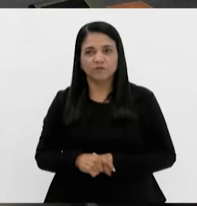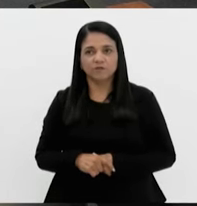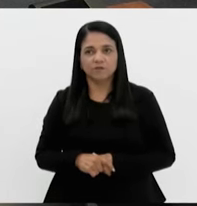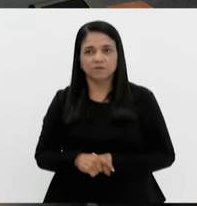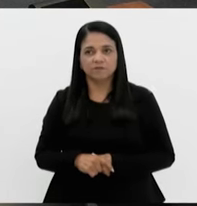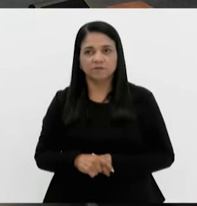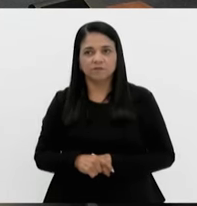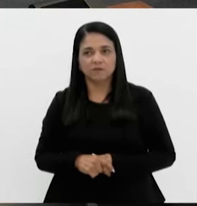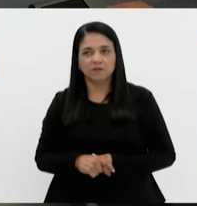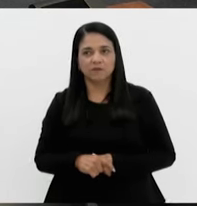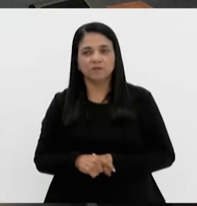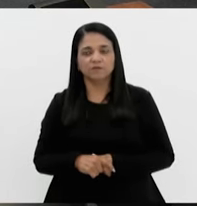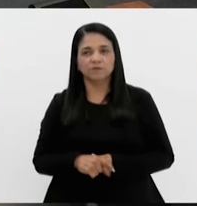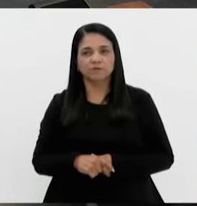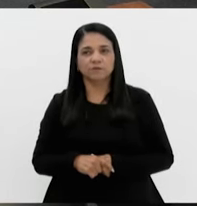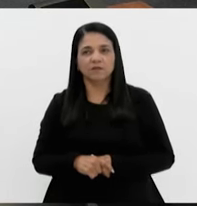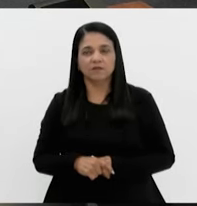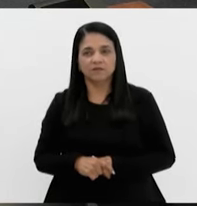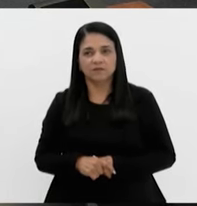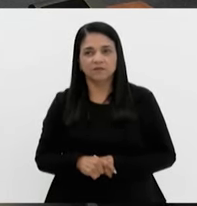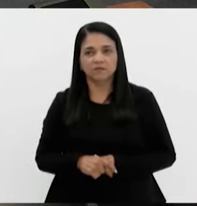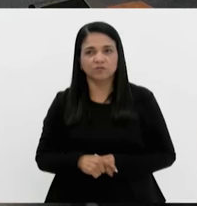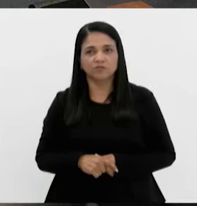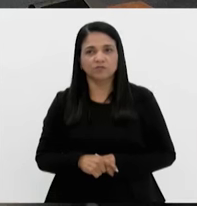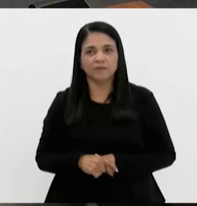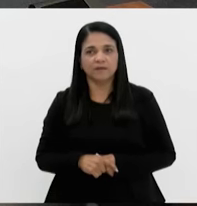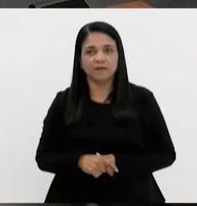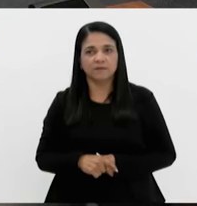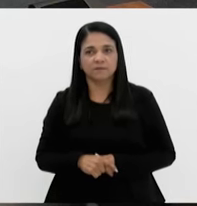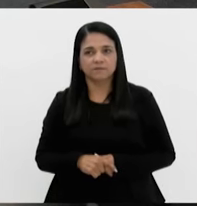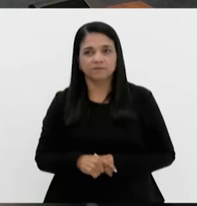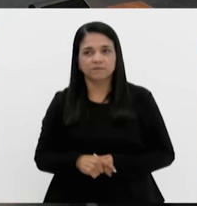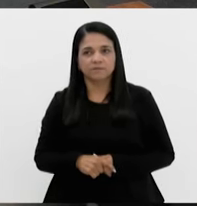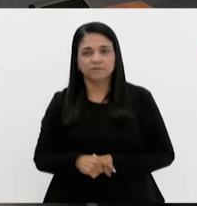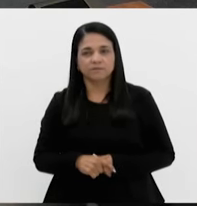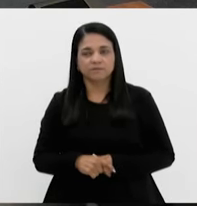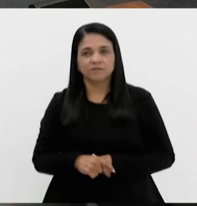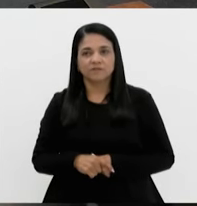Deputado Senor dispõe de uma hora e me para seu